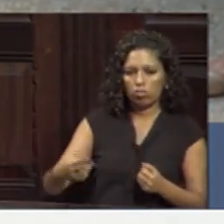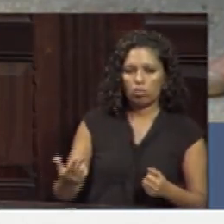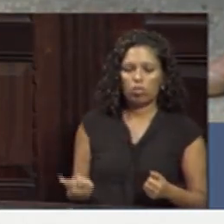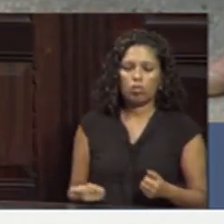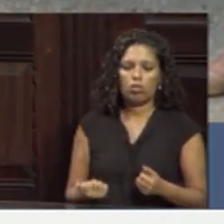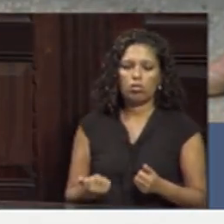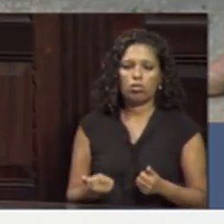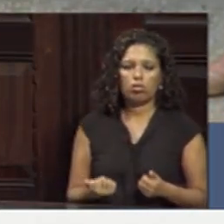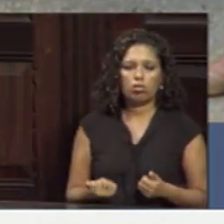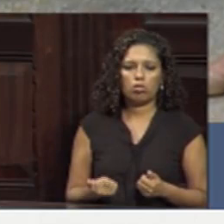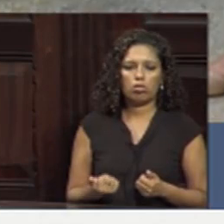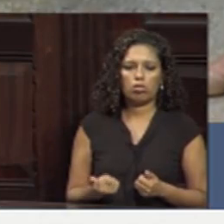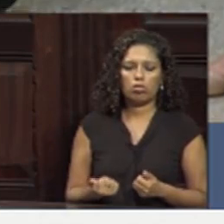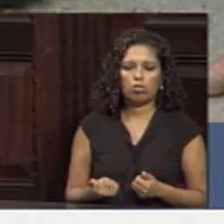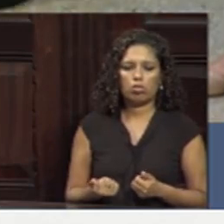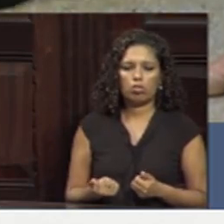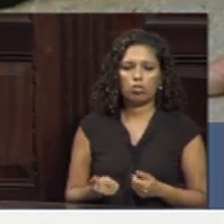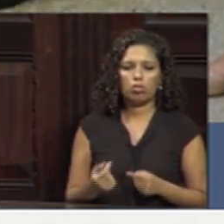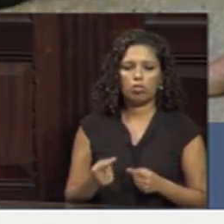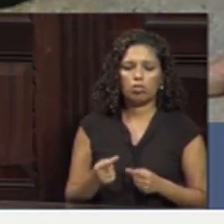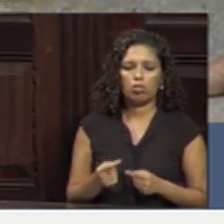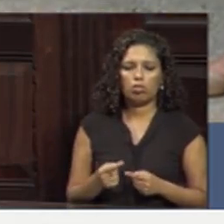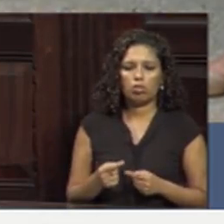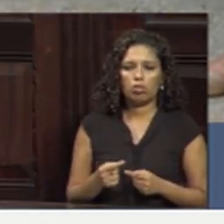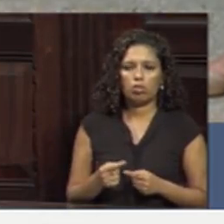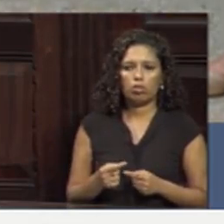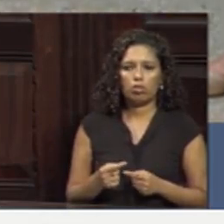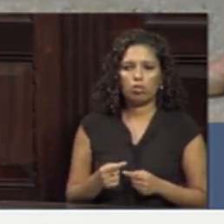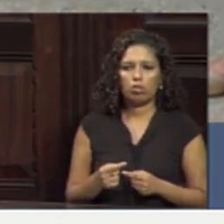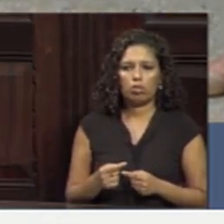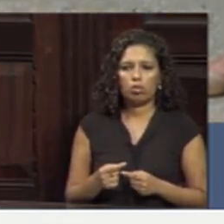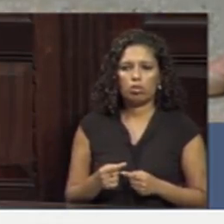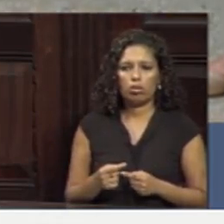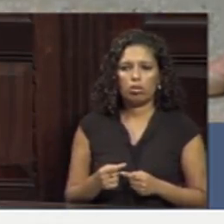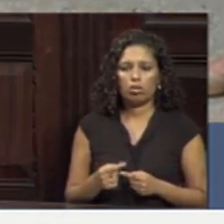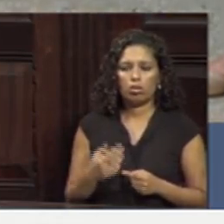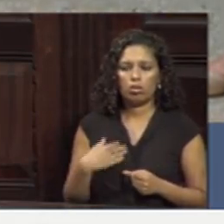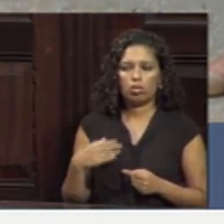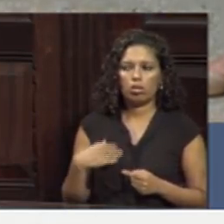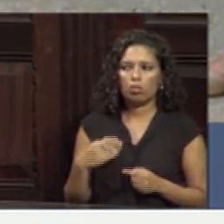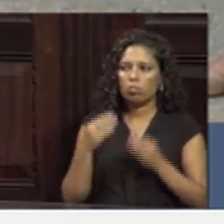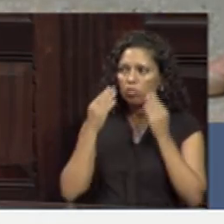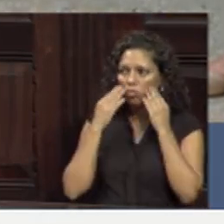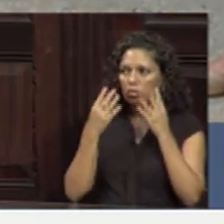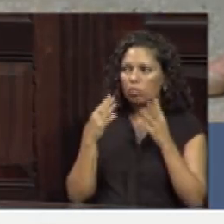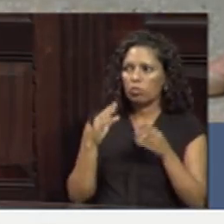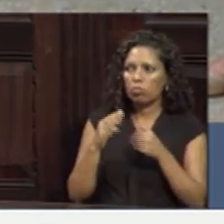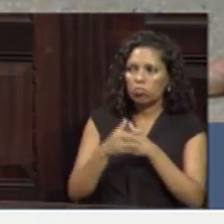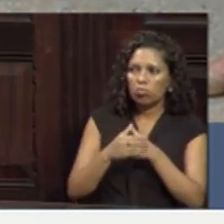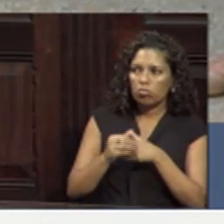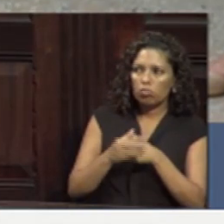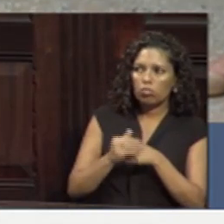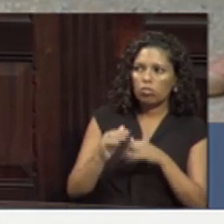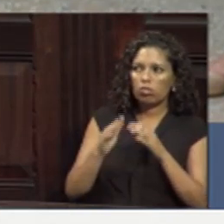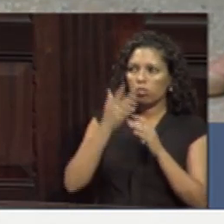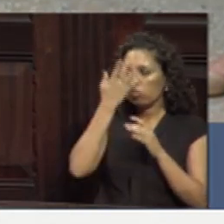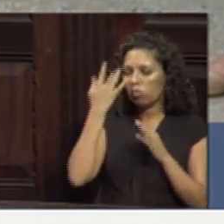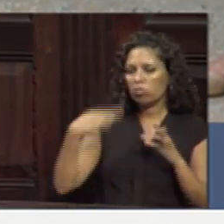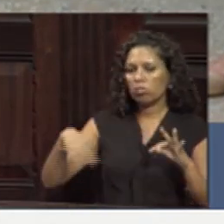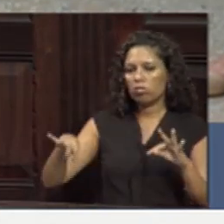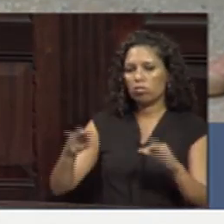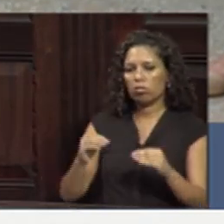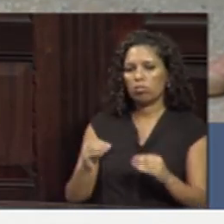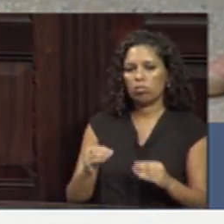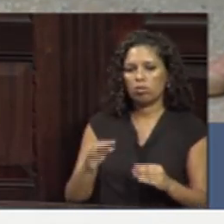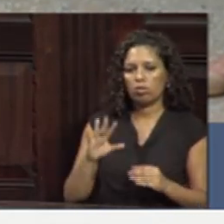fuzilado. Então, essa é a primeira palavra, de tristeza e solidariedade. Agora, a outra palavra é